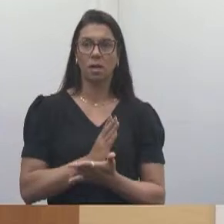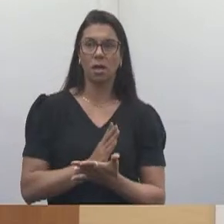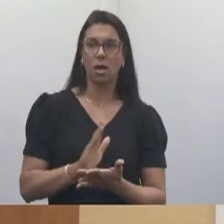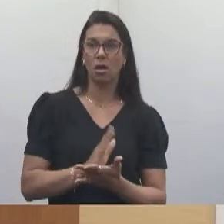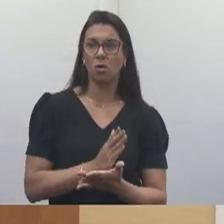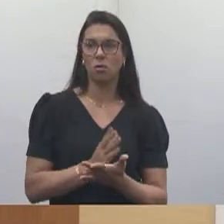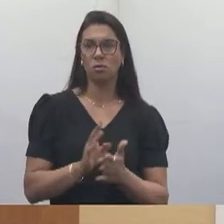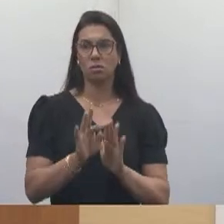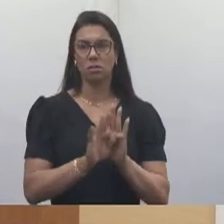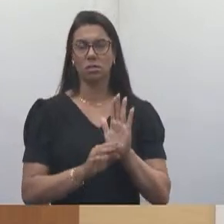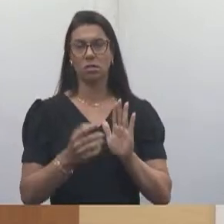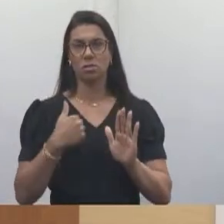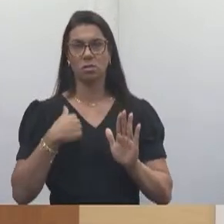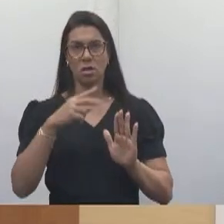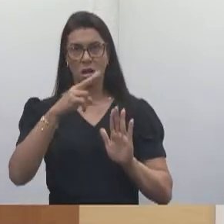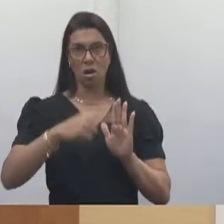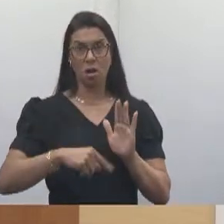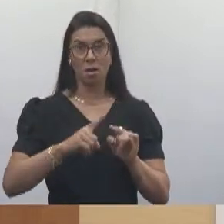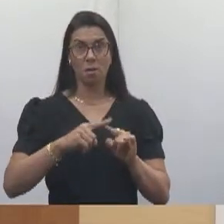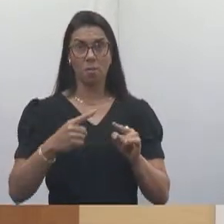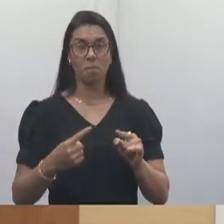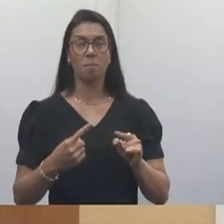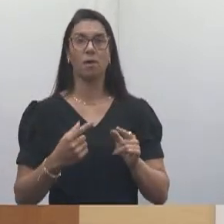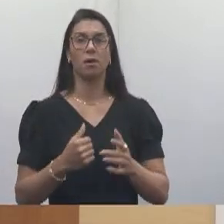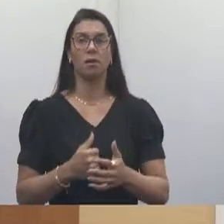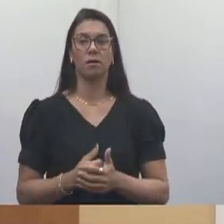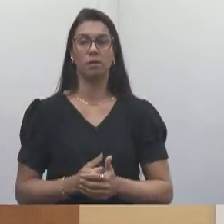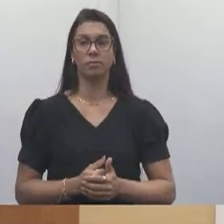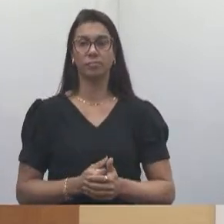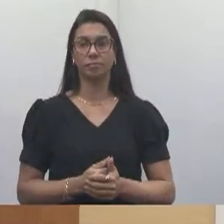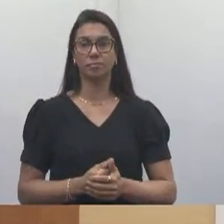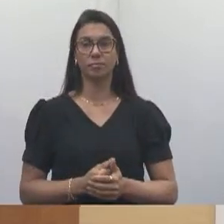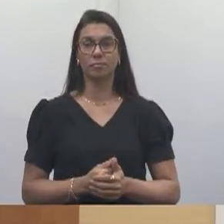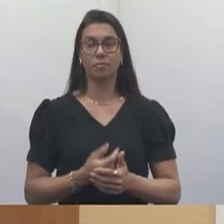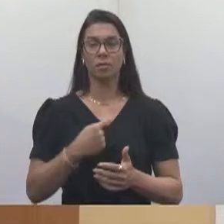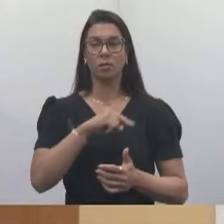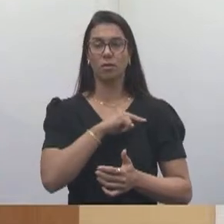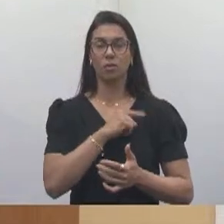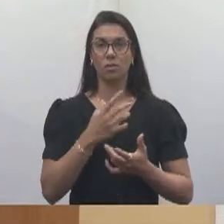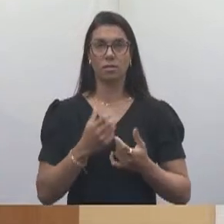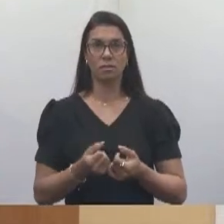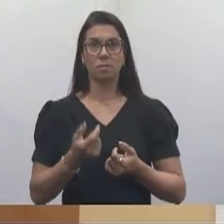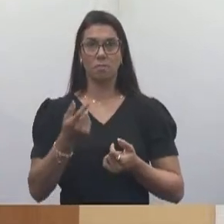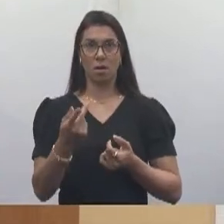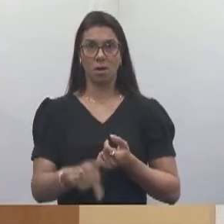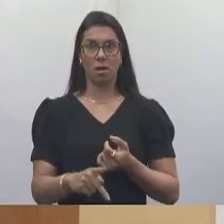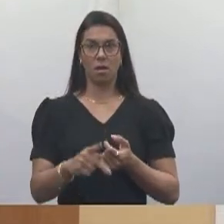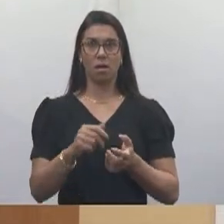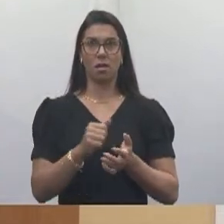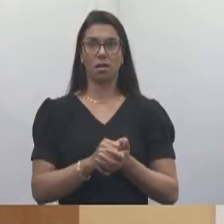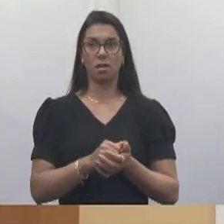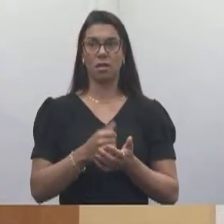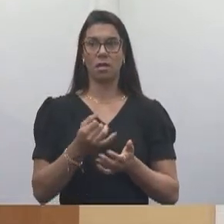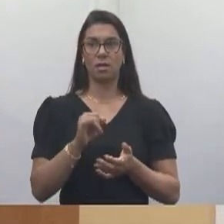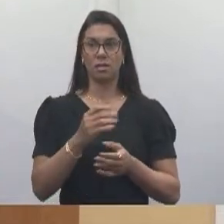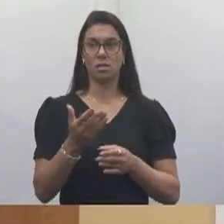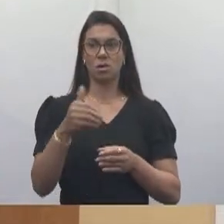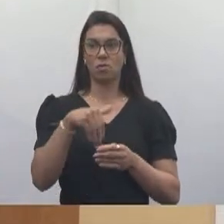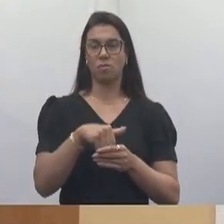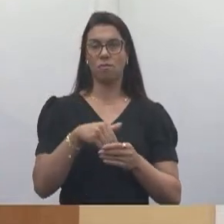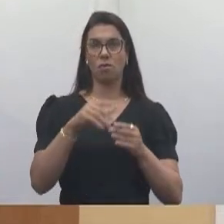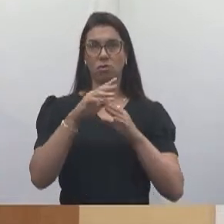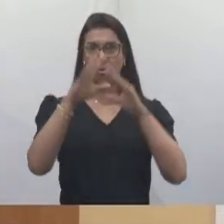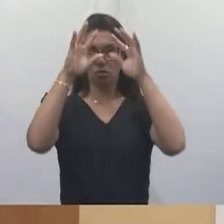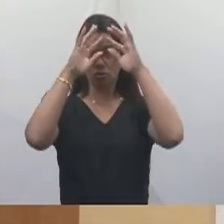alguns textos que foram lidos aqui. Porém, não é? Pelo que nós recebemos aqui, sendo o voto do tribunal